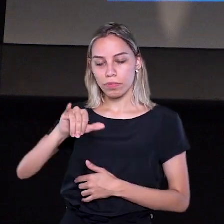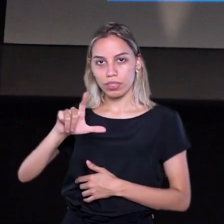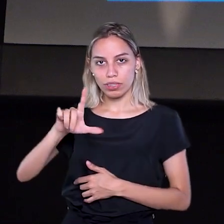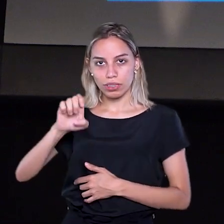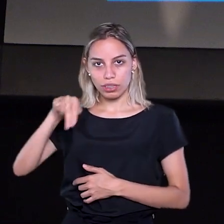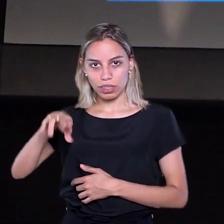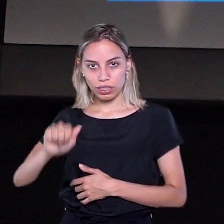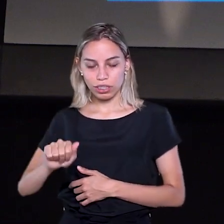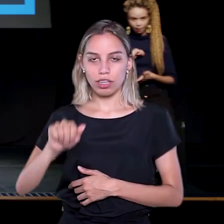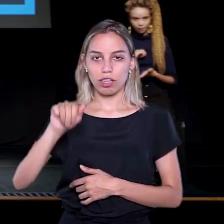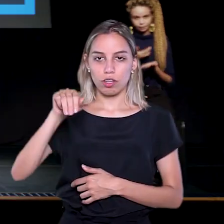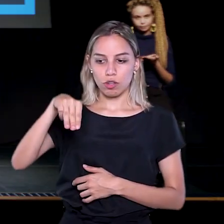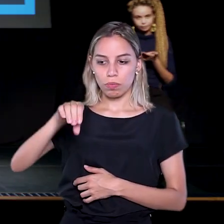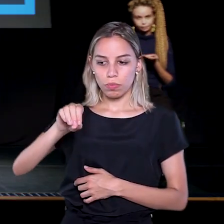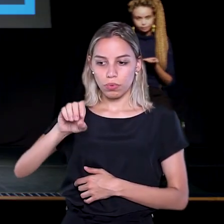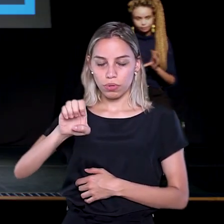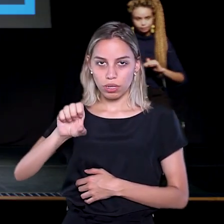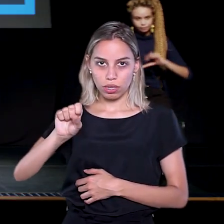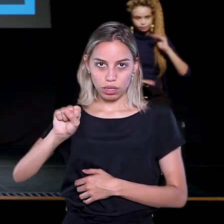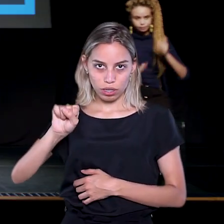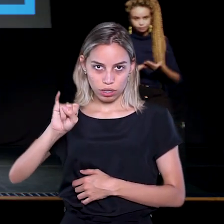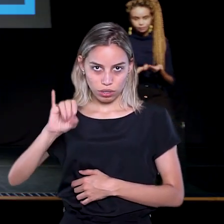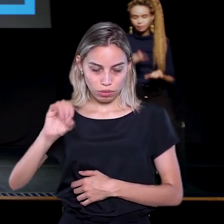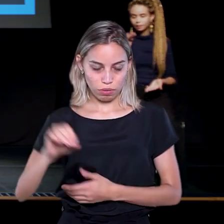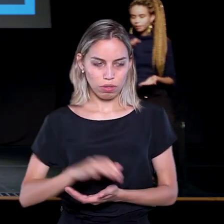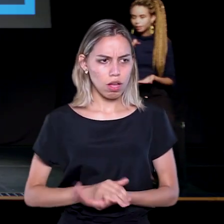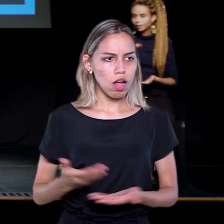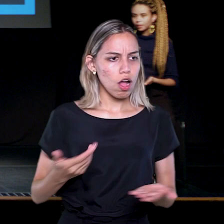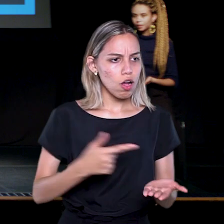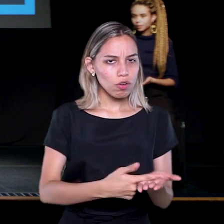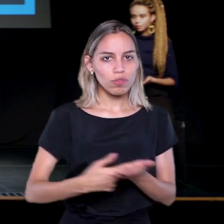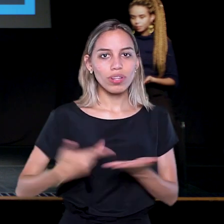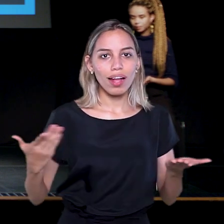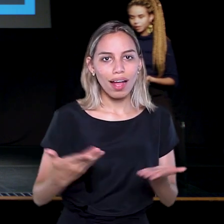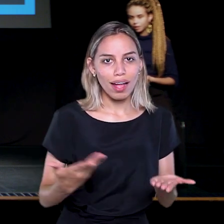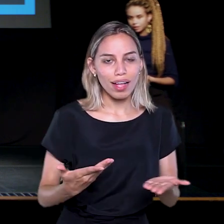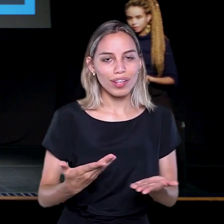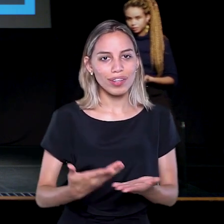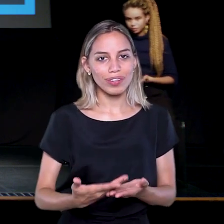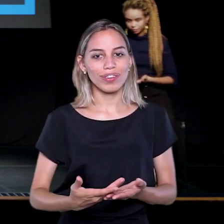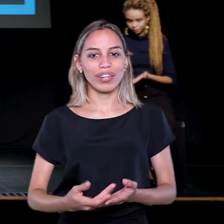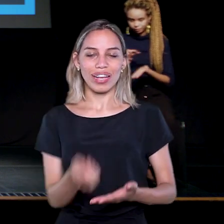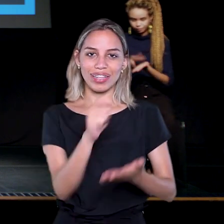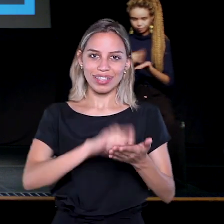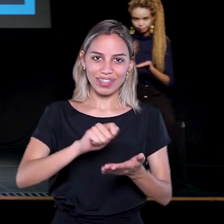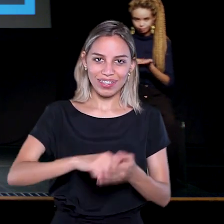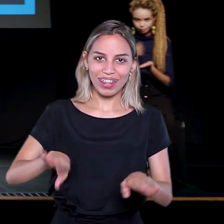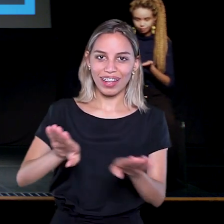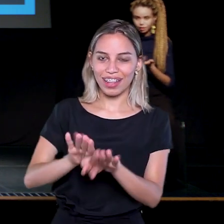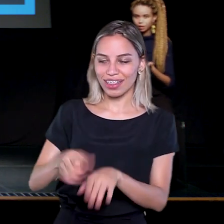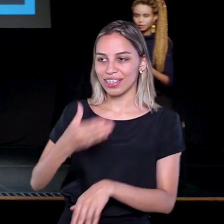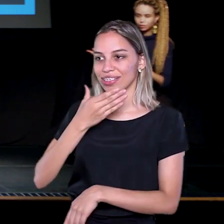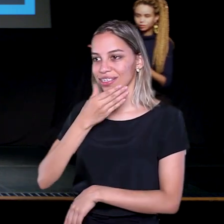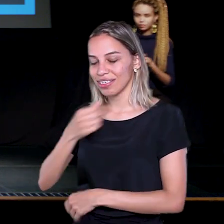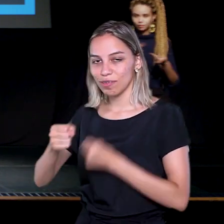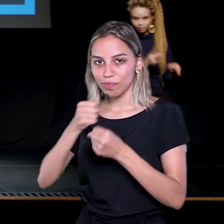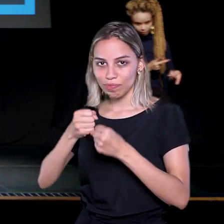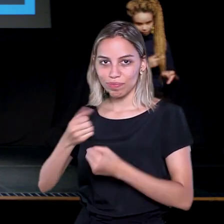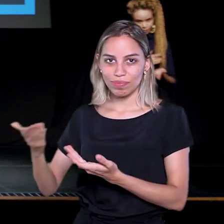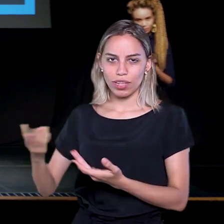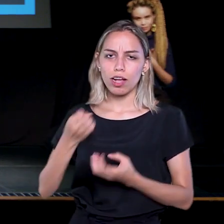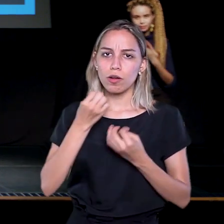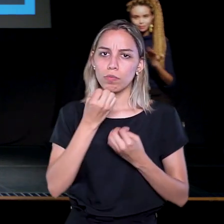Moésio. Convidamos agora ao palco a autora e o mediador para darmos início ao bate-papo. Uma ótima